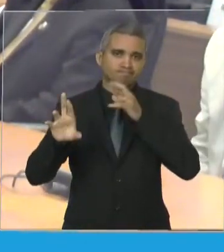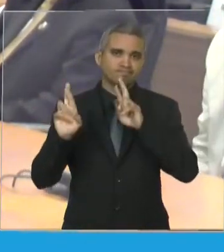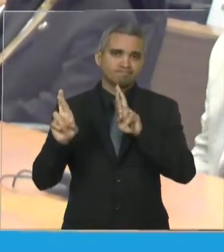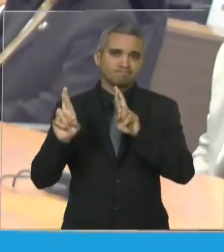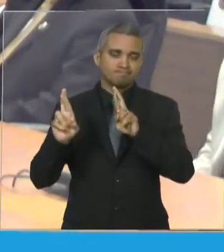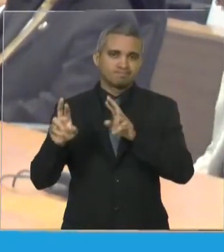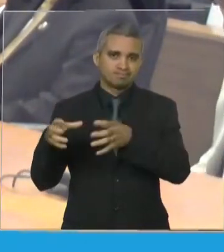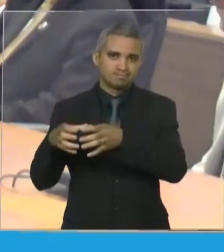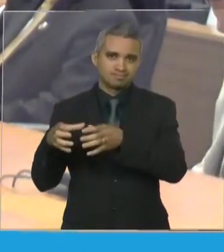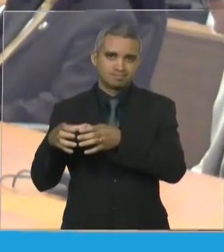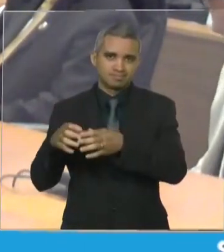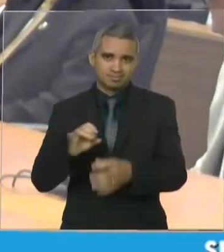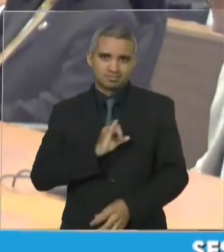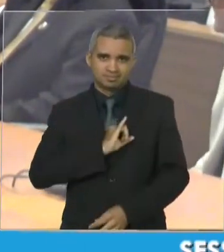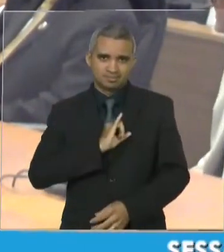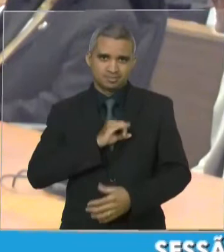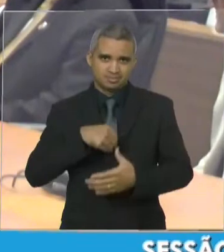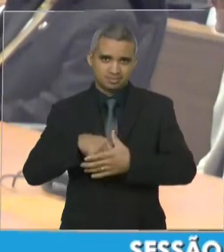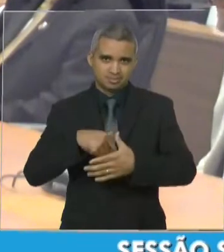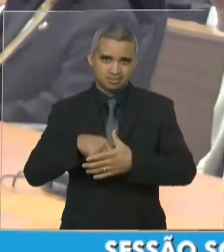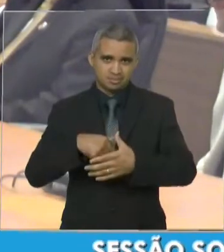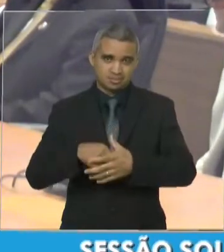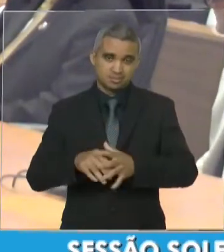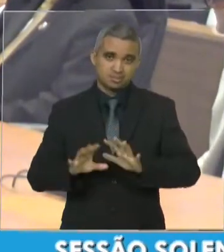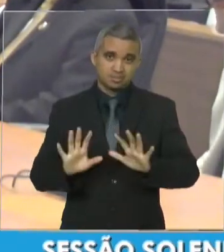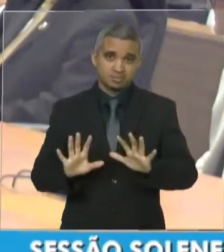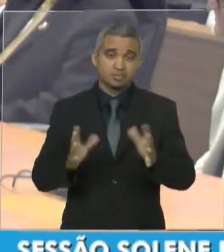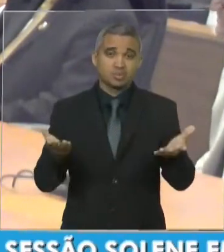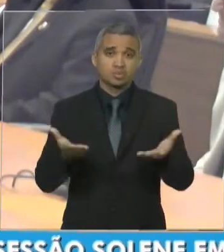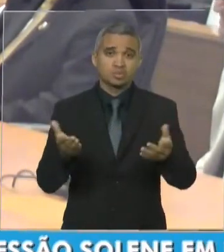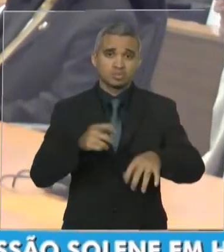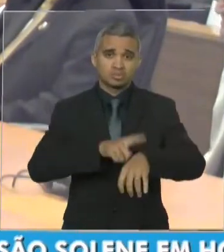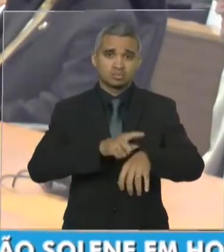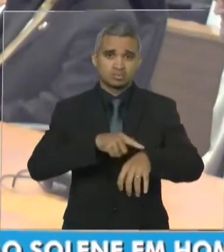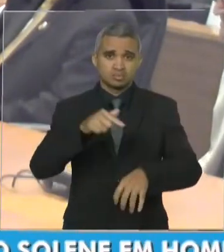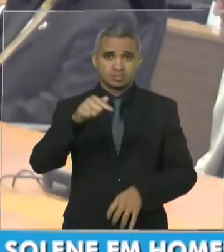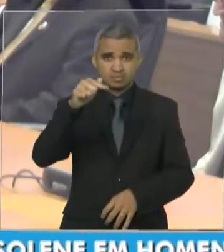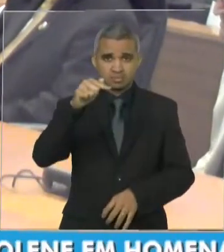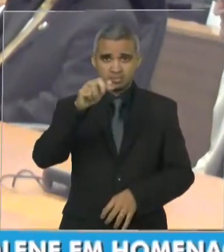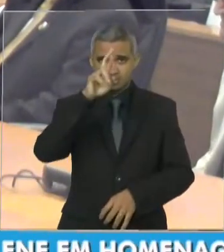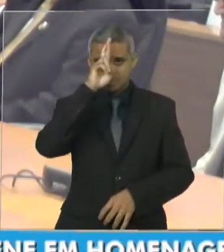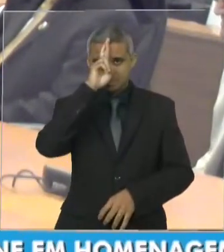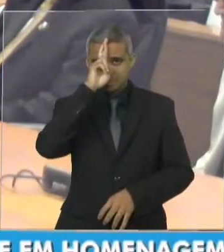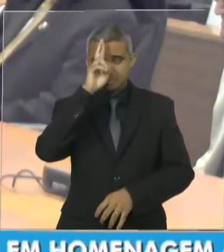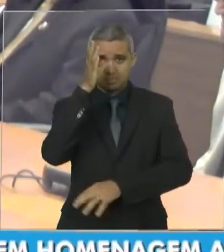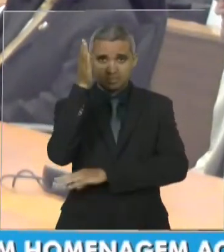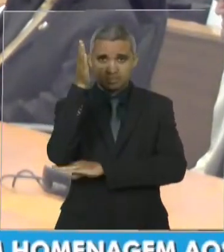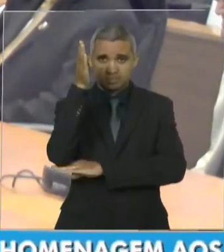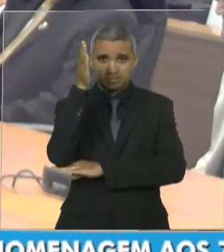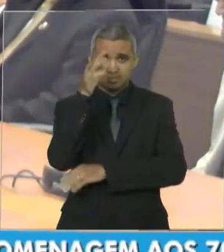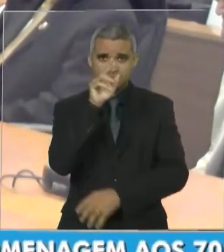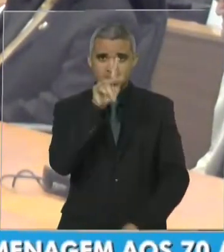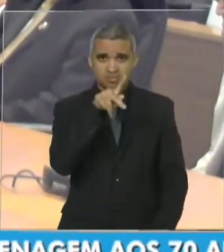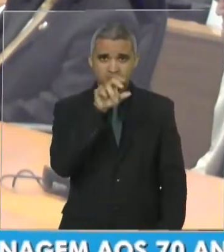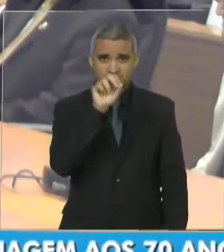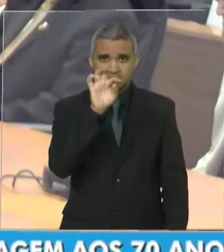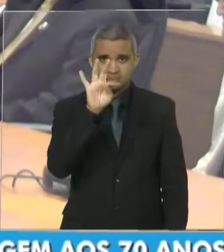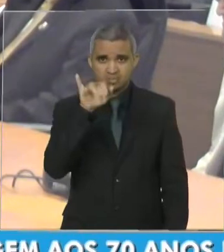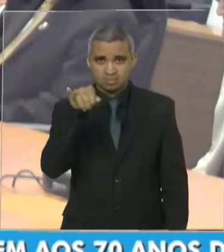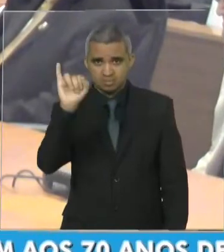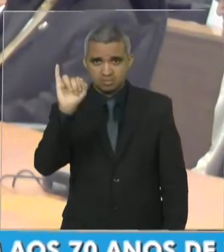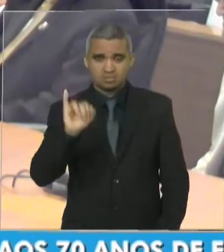tem a honra de convidar todos para hoje, às 19 horas, no Hotel Poti, teremos um